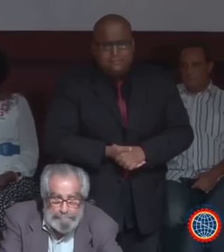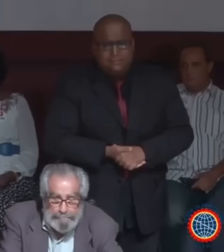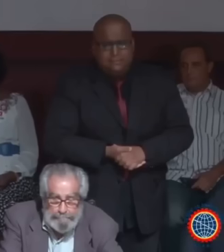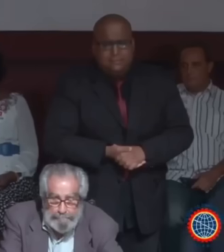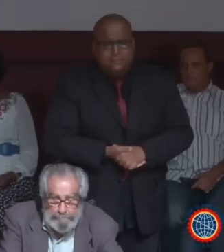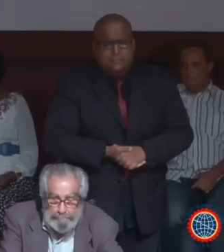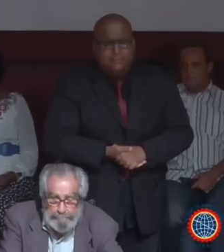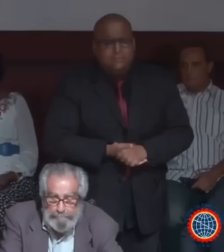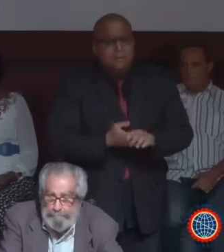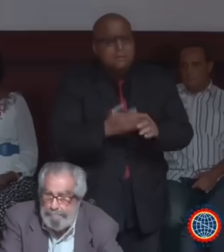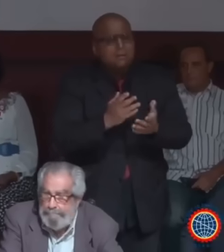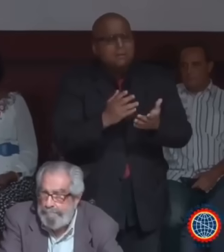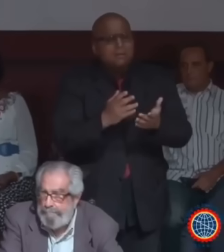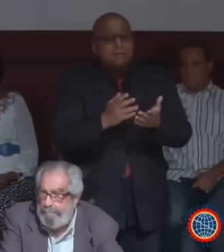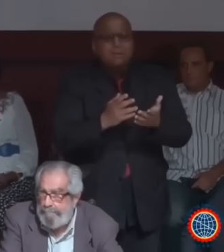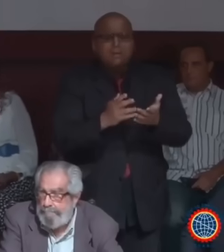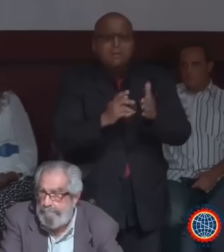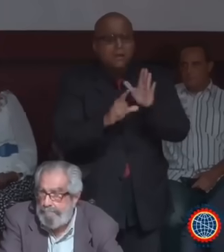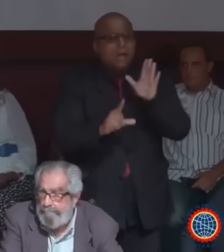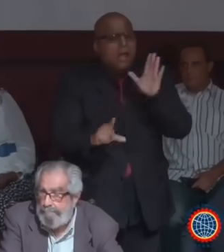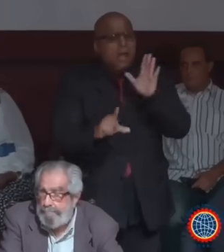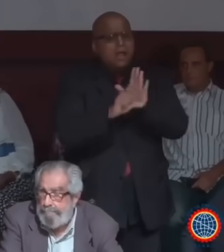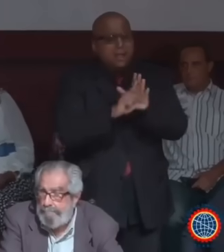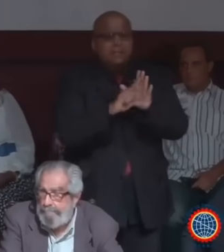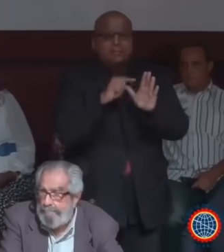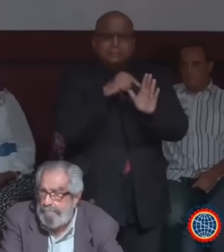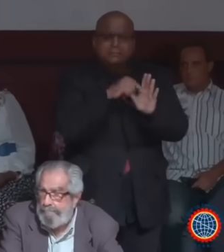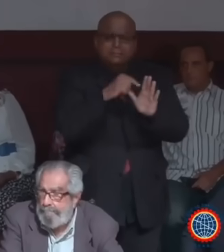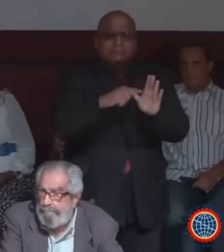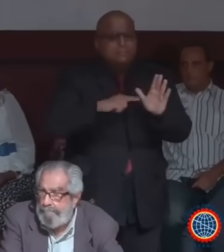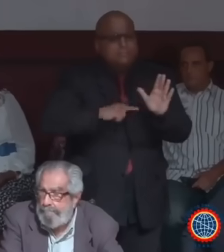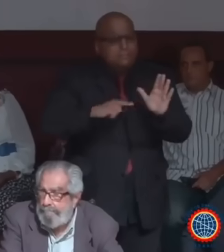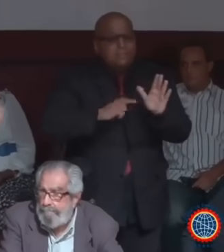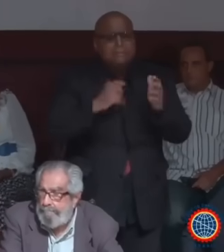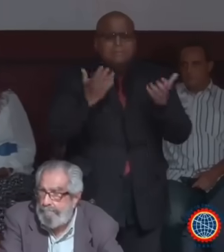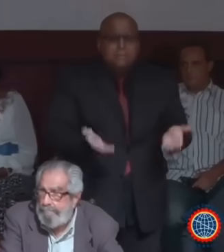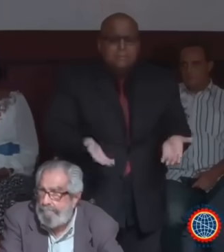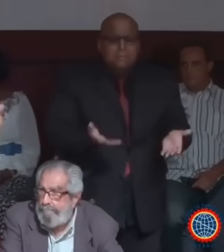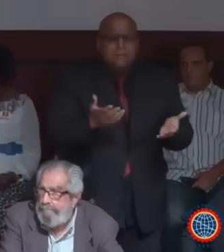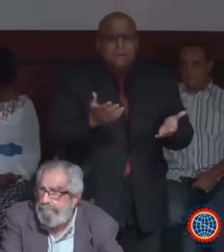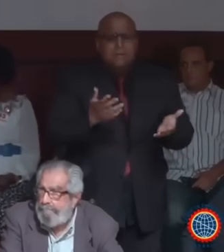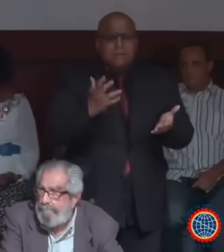E a mesma elite, tem até o mesmo sobrenome, muitas vezes,